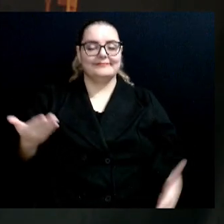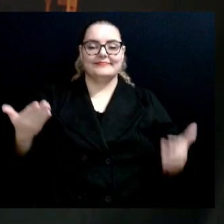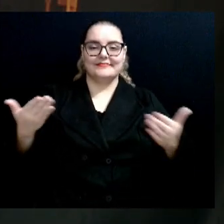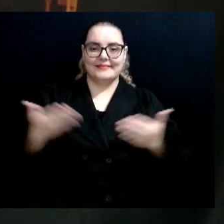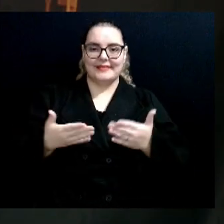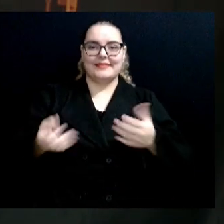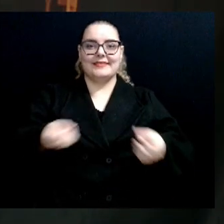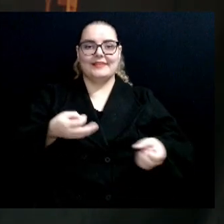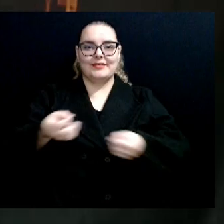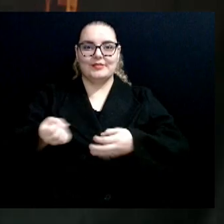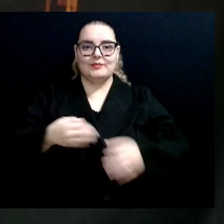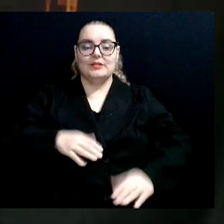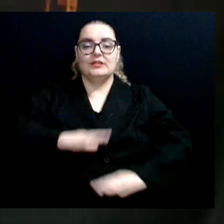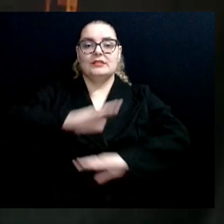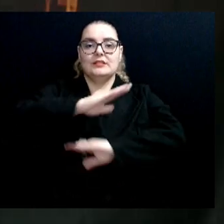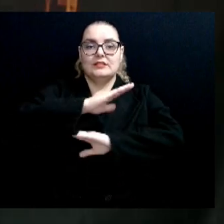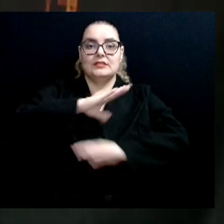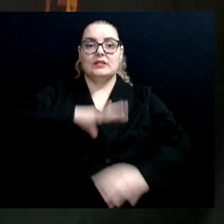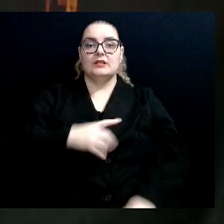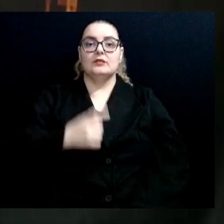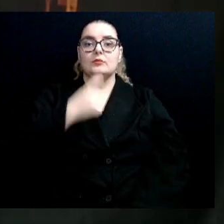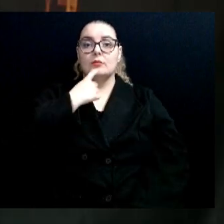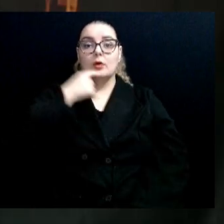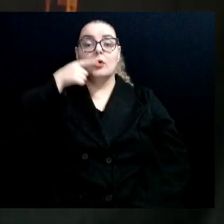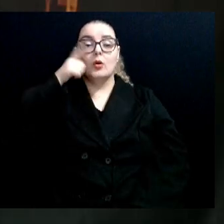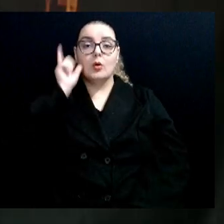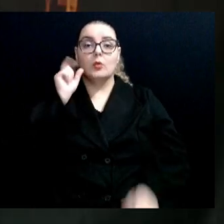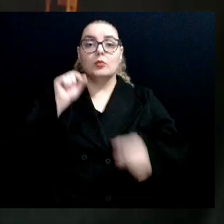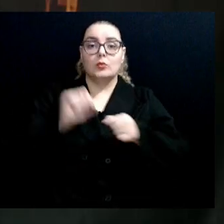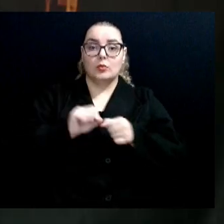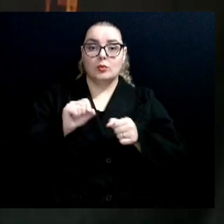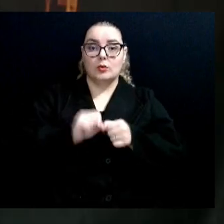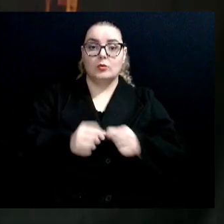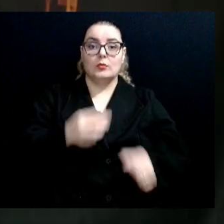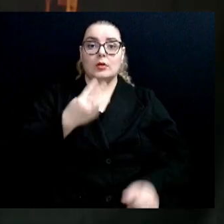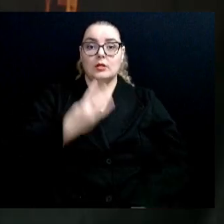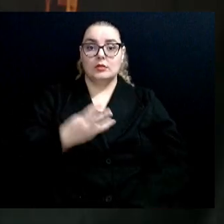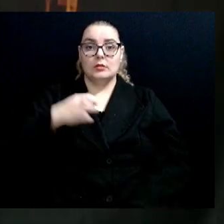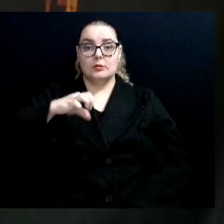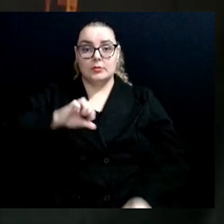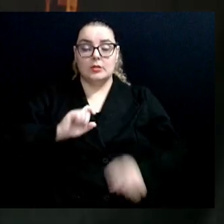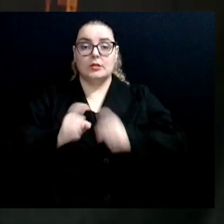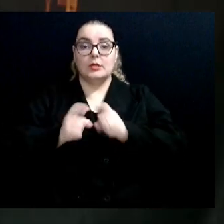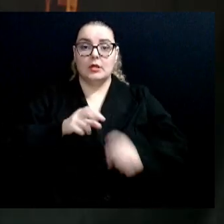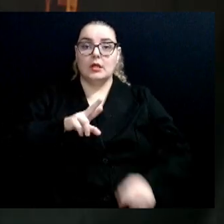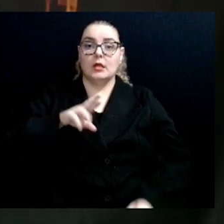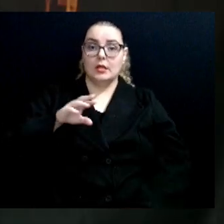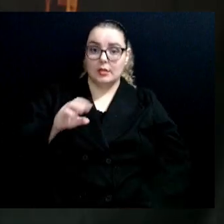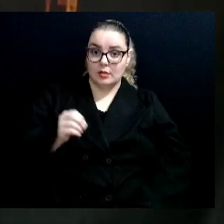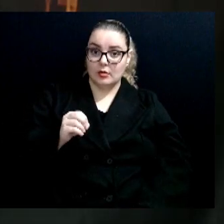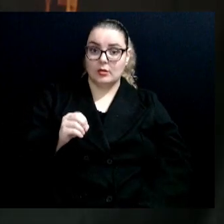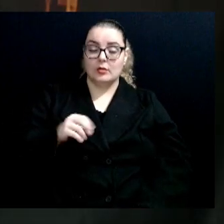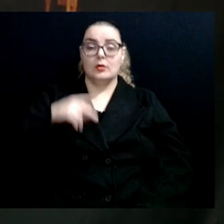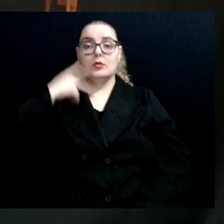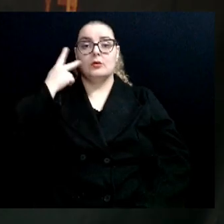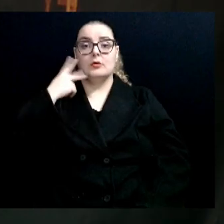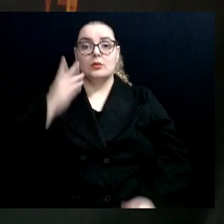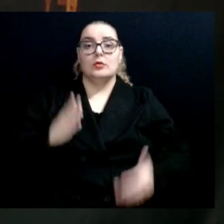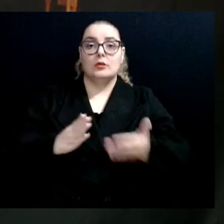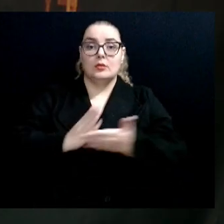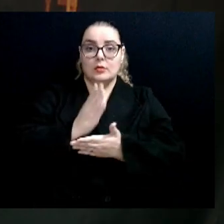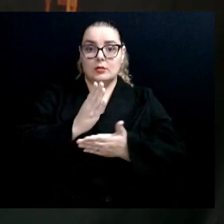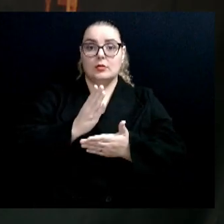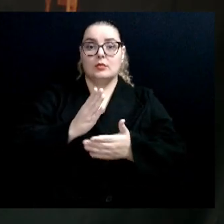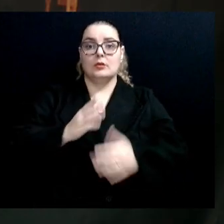da Câmara de Campinas. Ontem foi realizada a 39ª reunião ordinária. Os vereadores aprovaram em